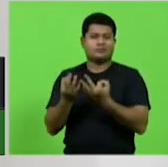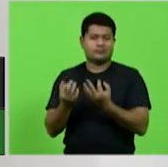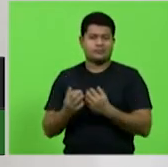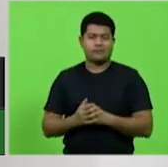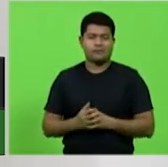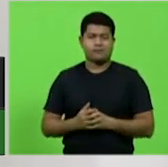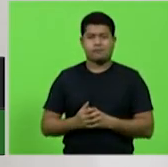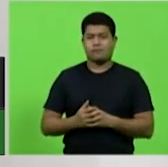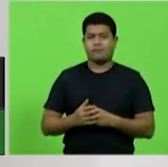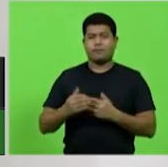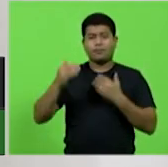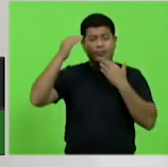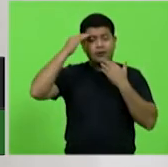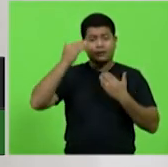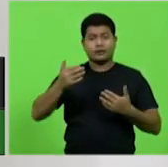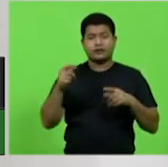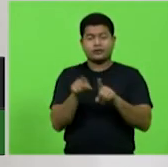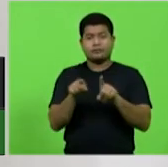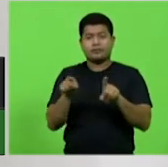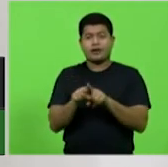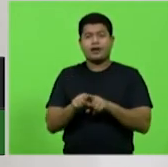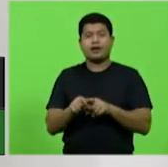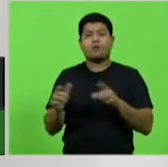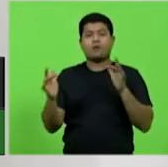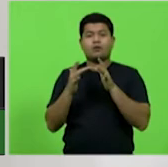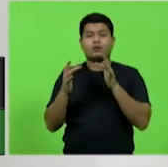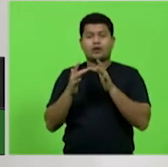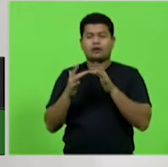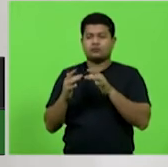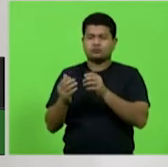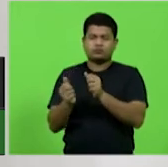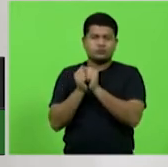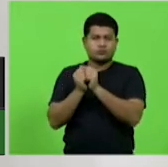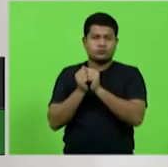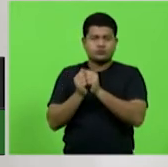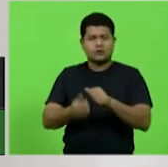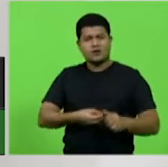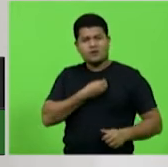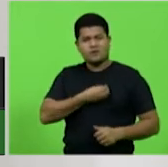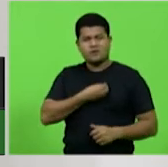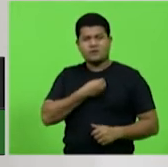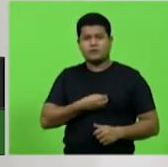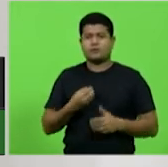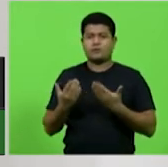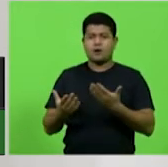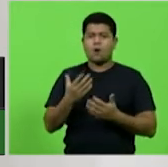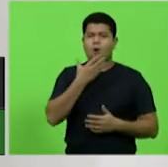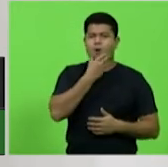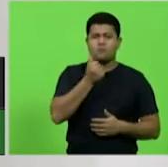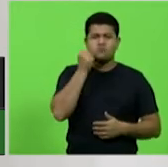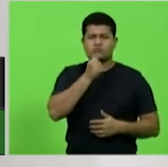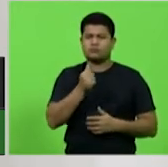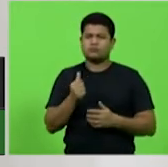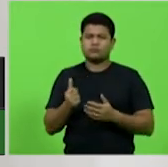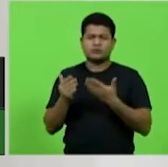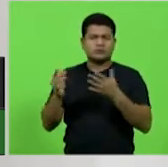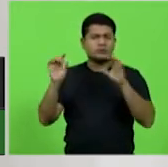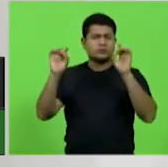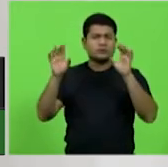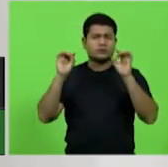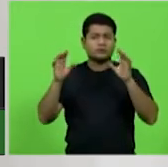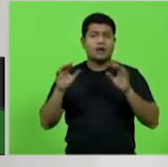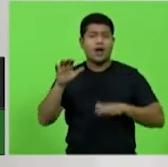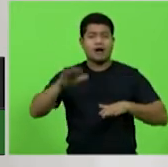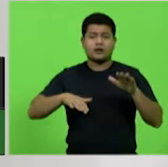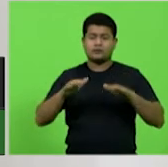Agradeço pelo convívio com grandes homens e mulheres, de modo especial a oportunidade de estar tantas vezes com